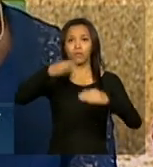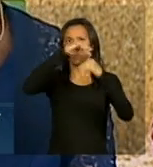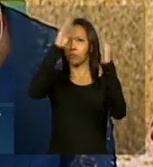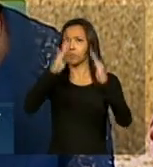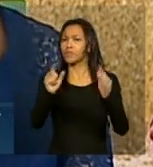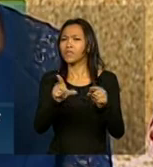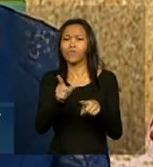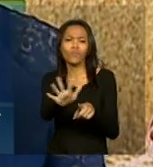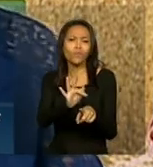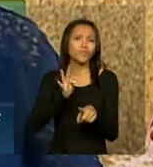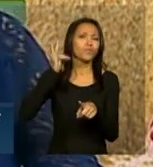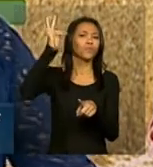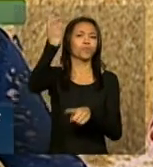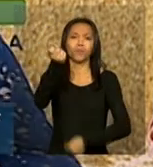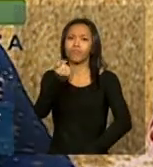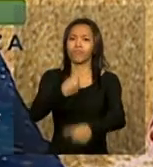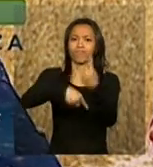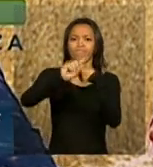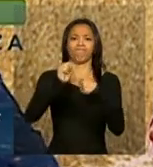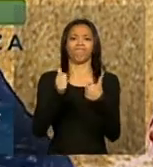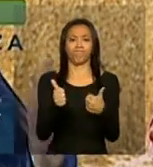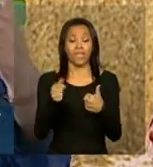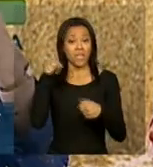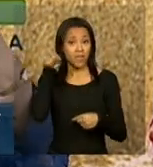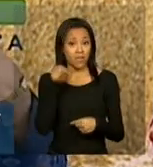pela frente. E esse futuro,